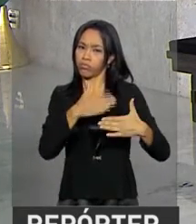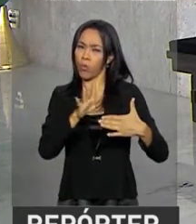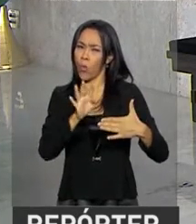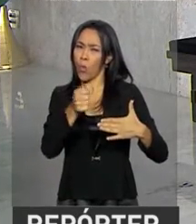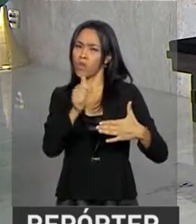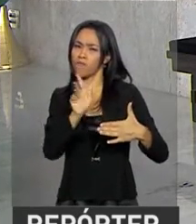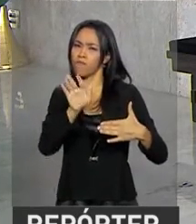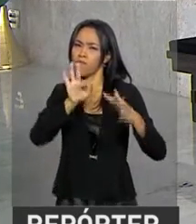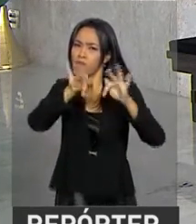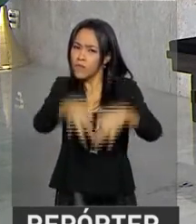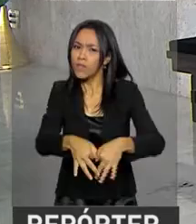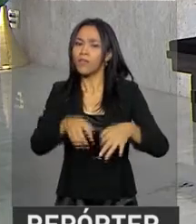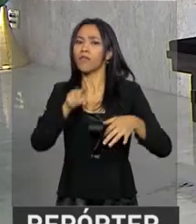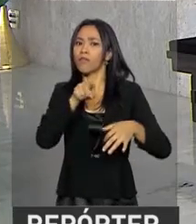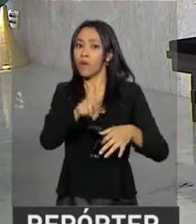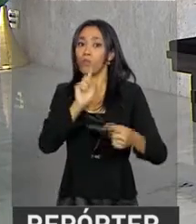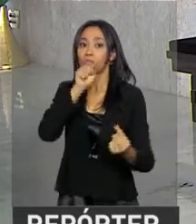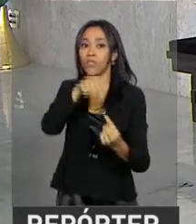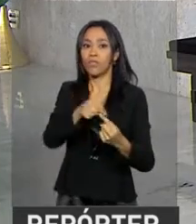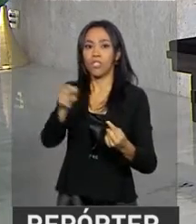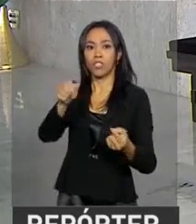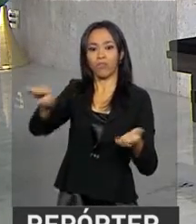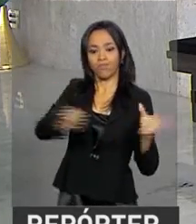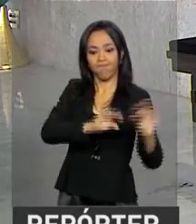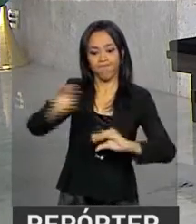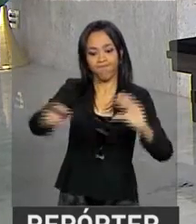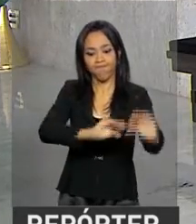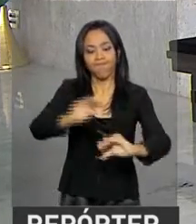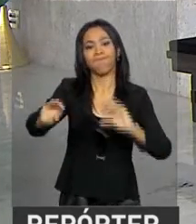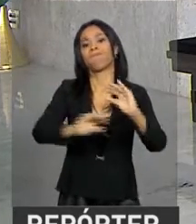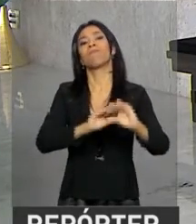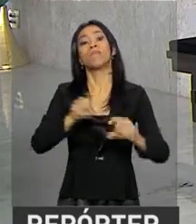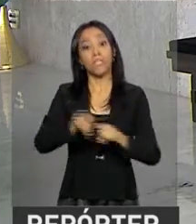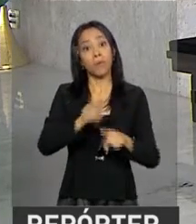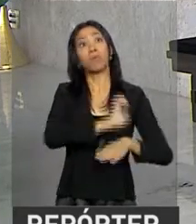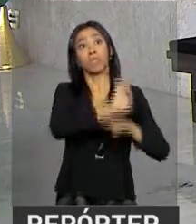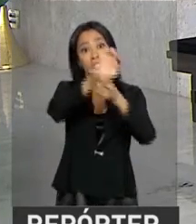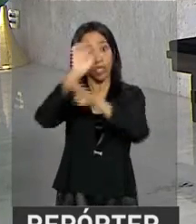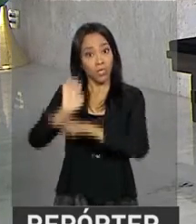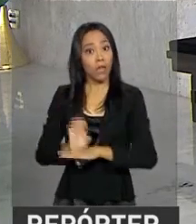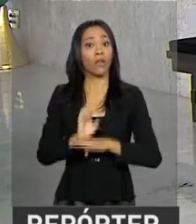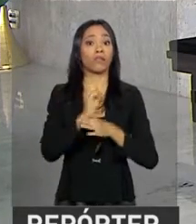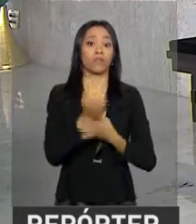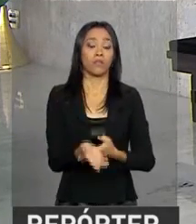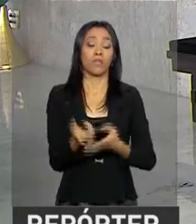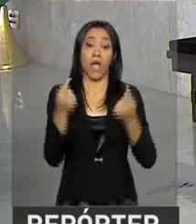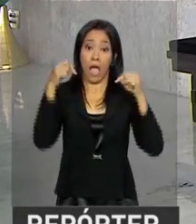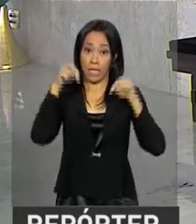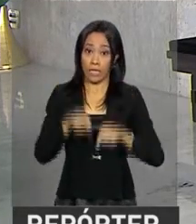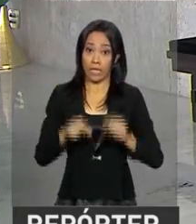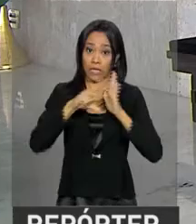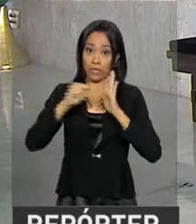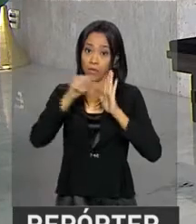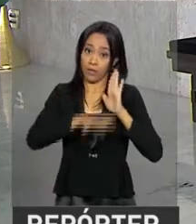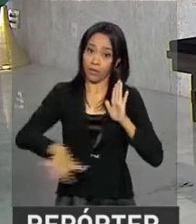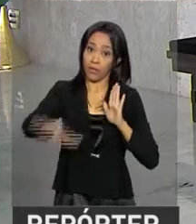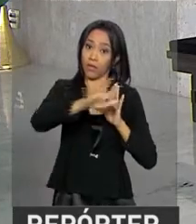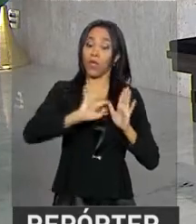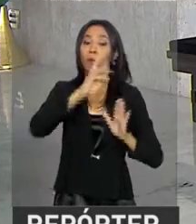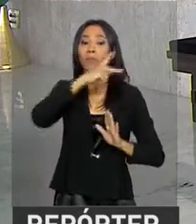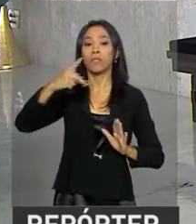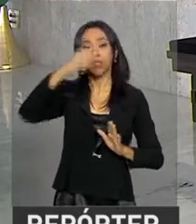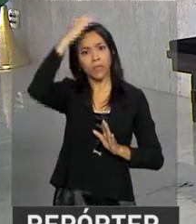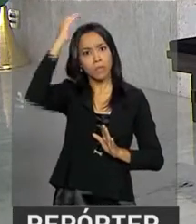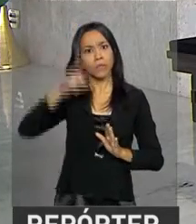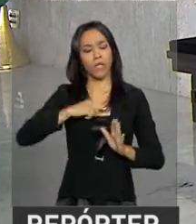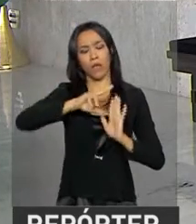nacional foi atrair investidores e gerar receitas para os estados e aqui no palácio do planalto o presidente michel temer tem hoje uma agenda